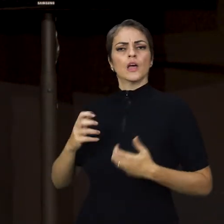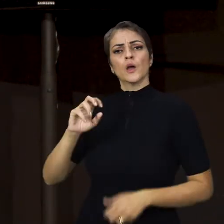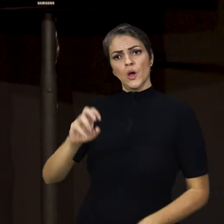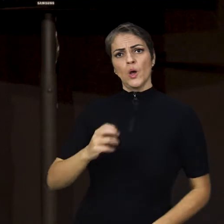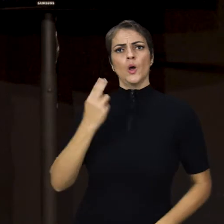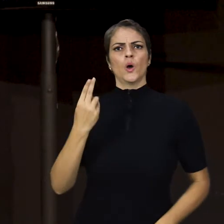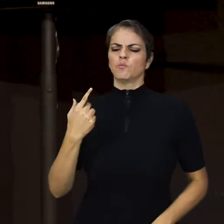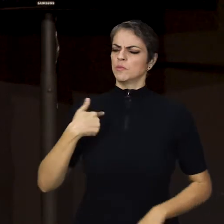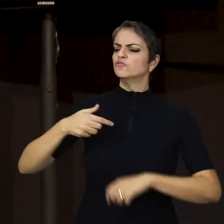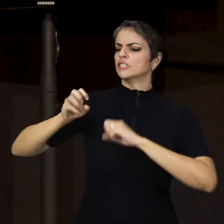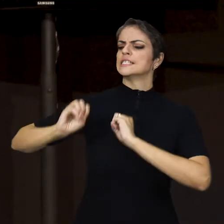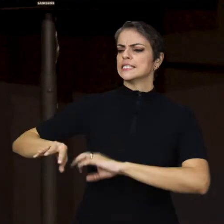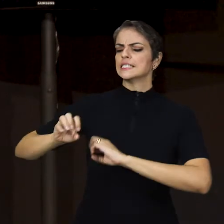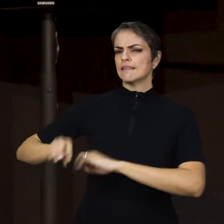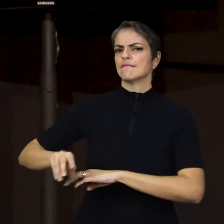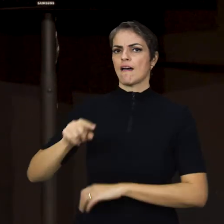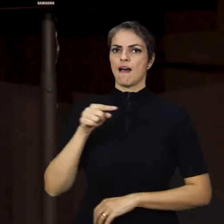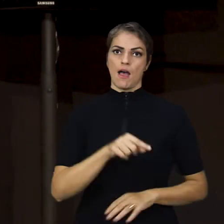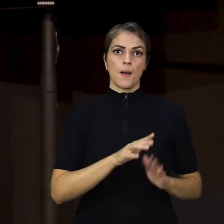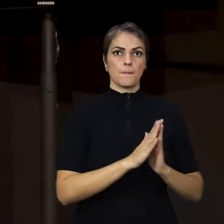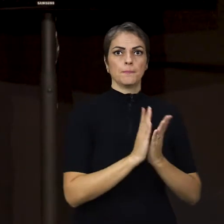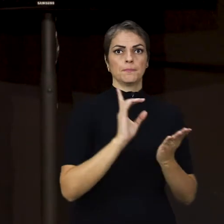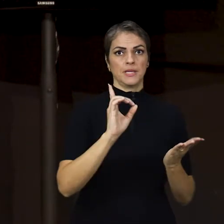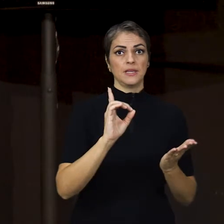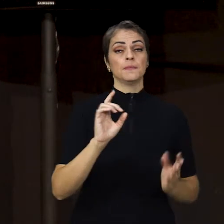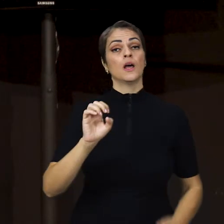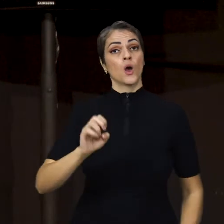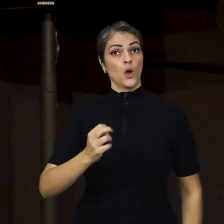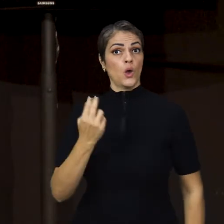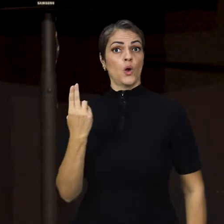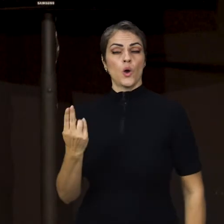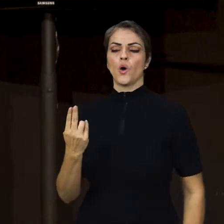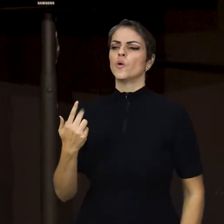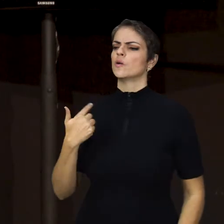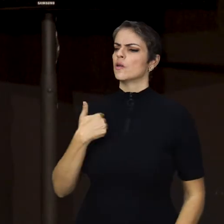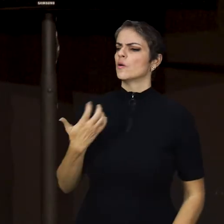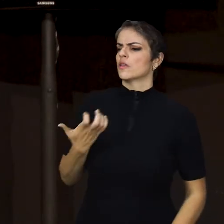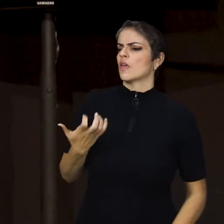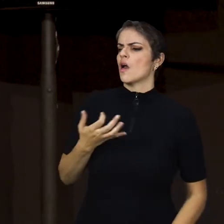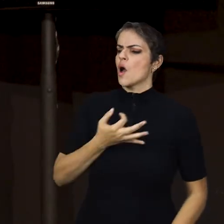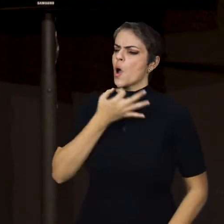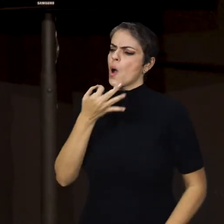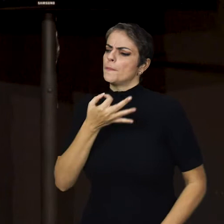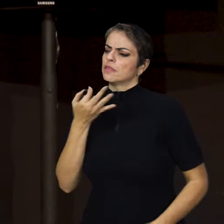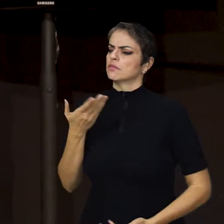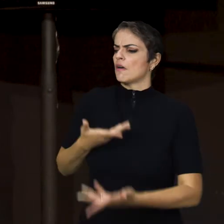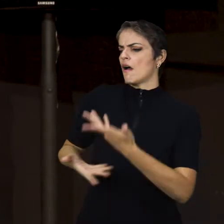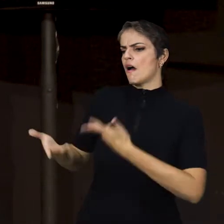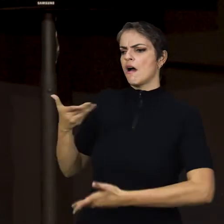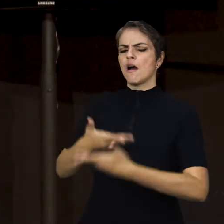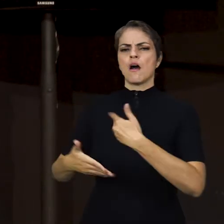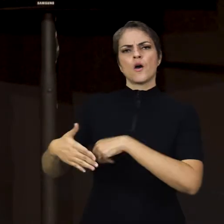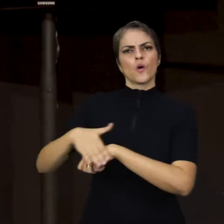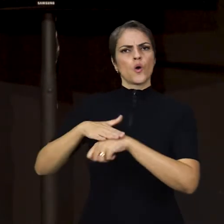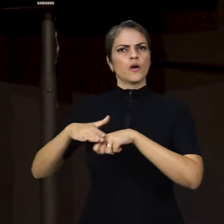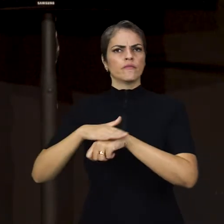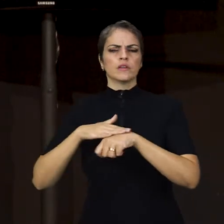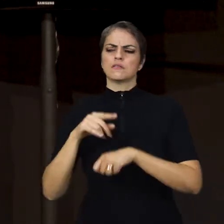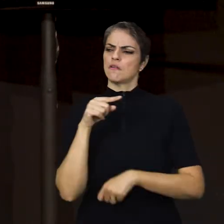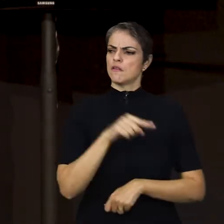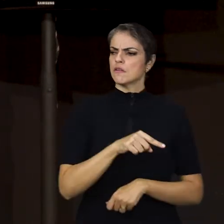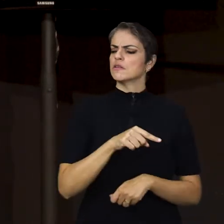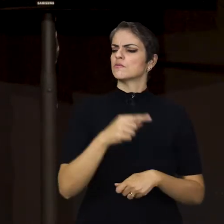vai ensinar a respeito da Bíblia, de ser alguém que vai comentar com os seus amigos da igreja a respeito do que você leu